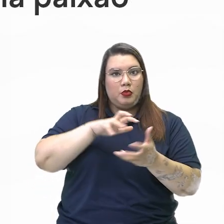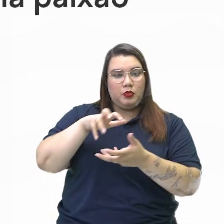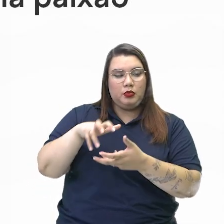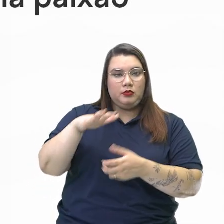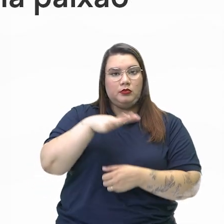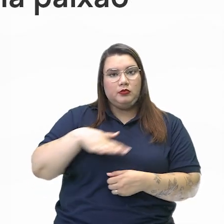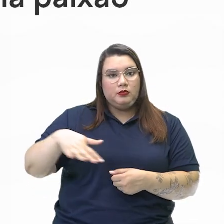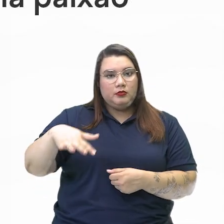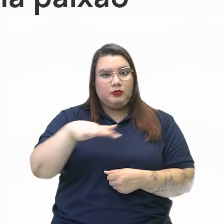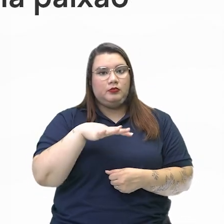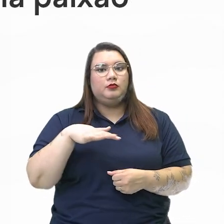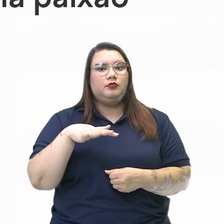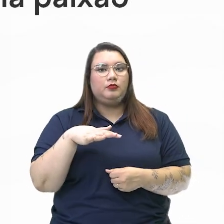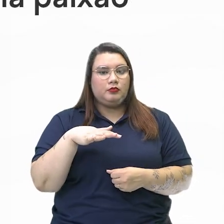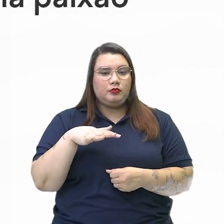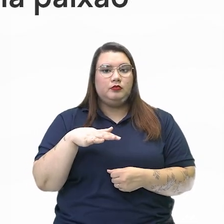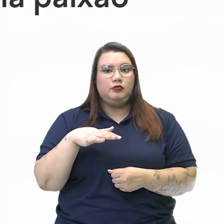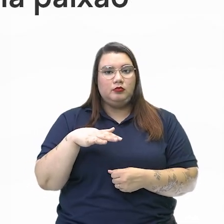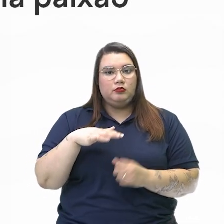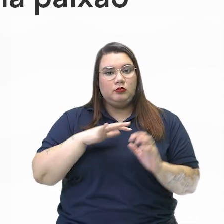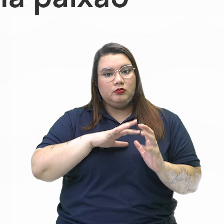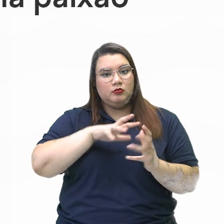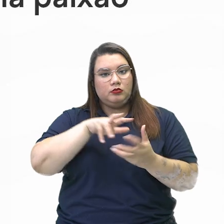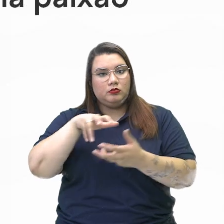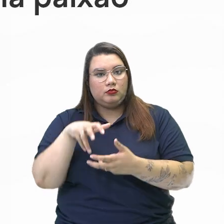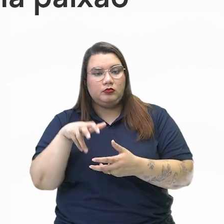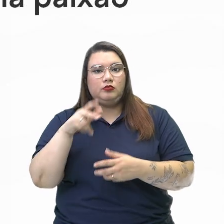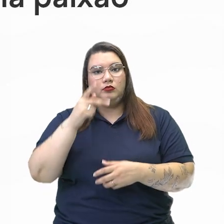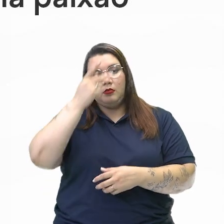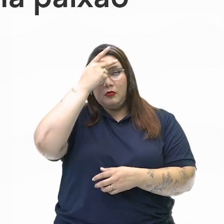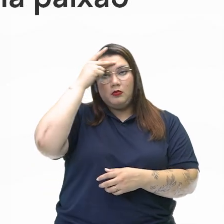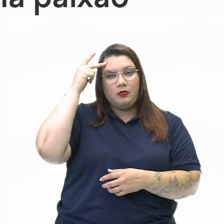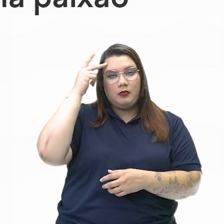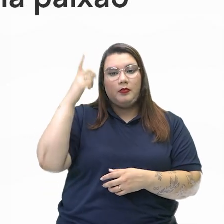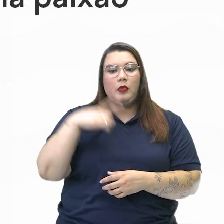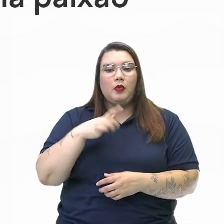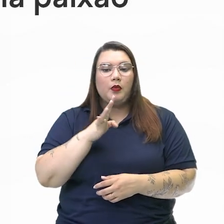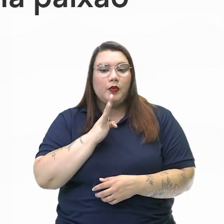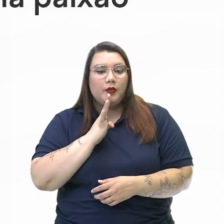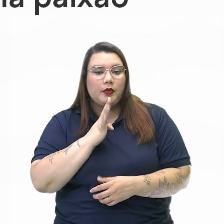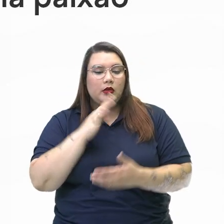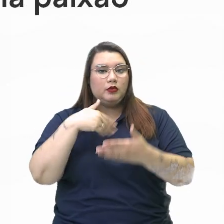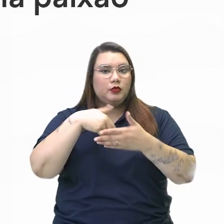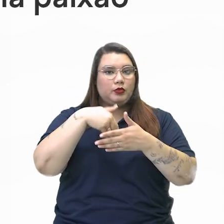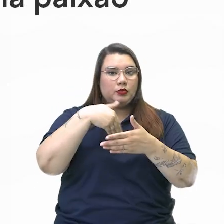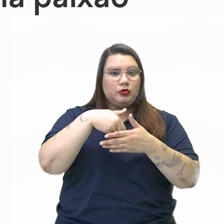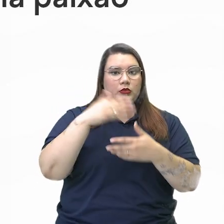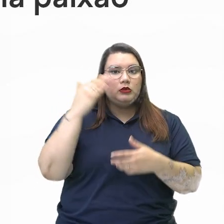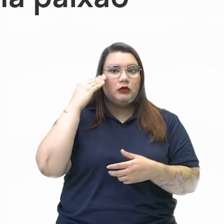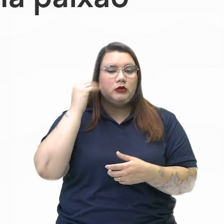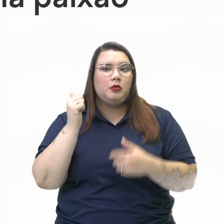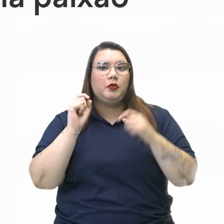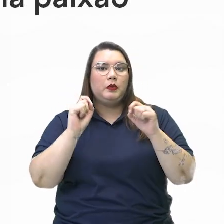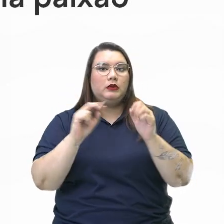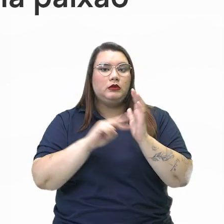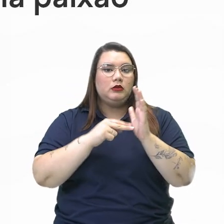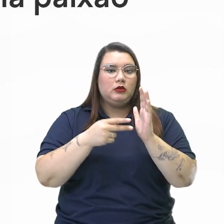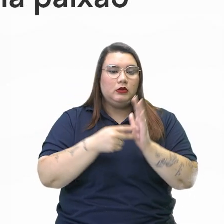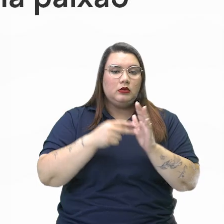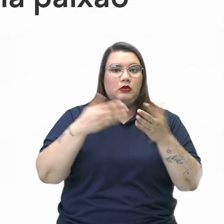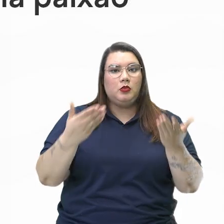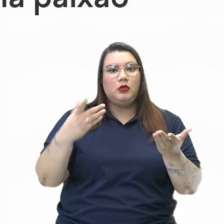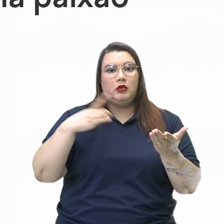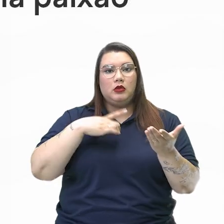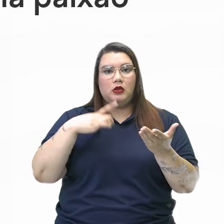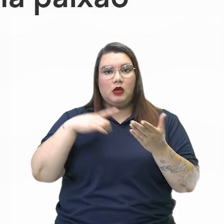nosso planeta todo, as pessoas elas conhecem do futebol, elas sabem do que se trata, e quando tem a Copa do Mundo,